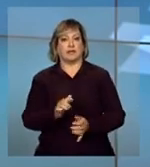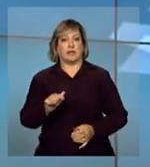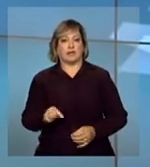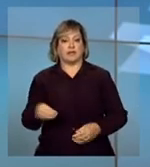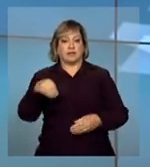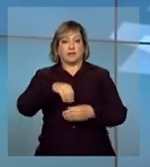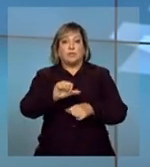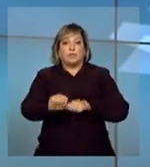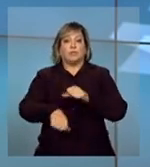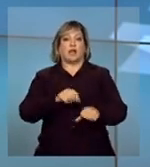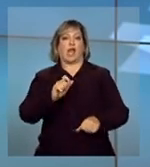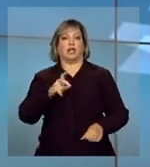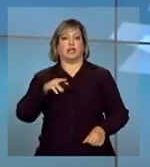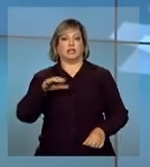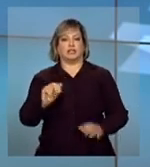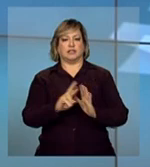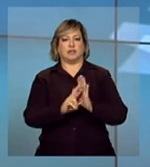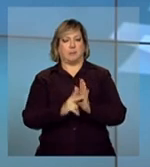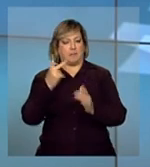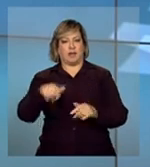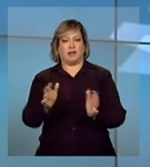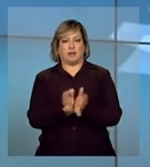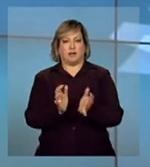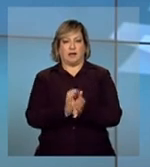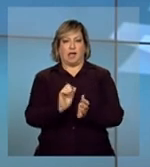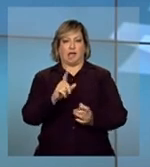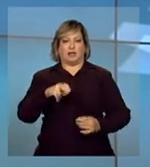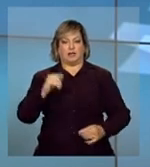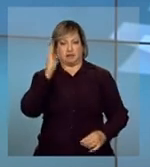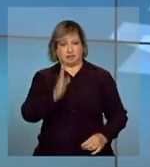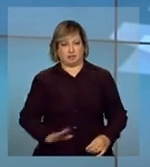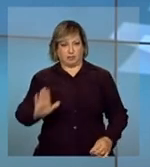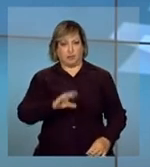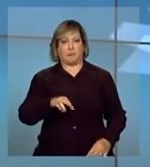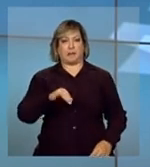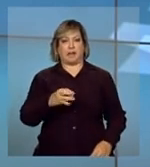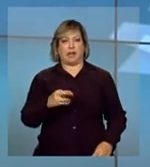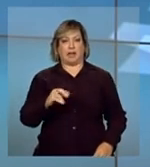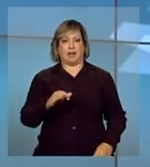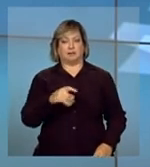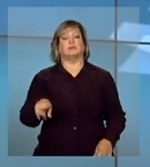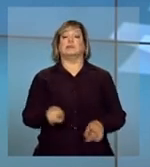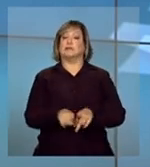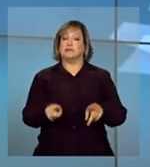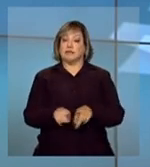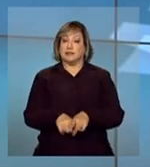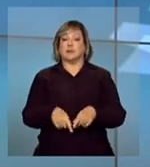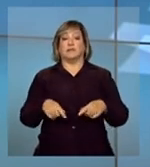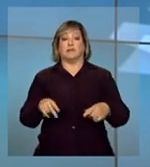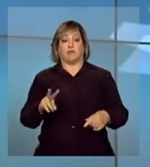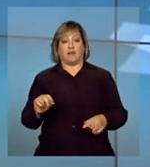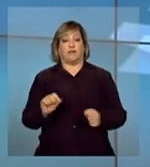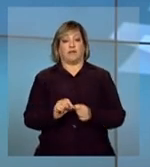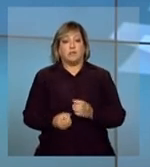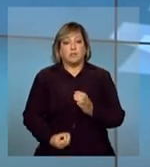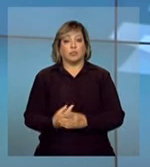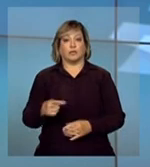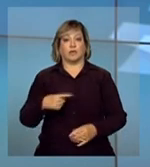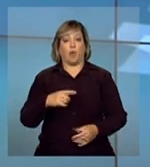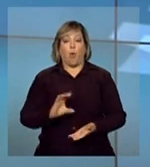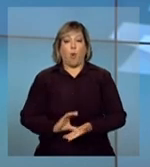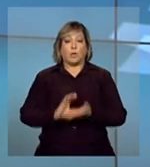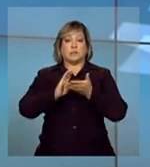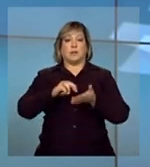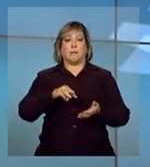uma agência reguladora para o setor, a Agência Nacional de Mineração. Também deve ser criado o Conselho Nacional de